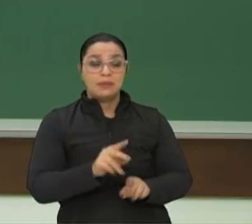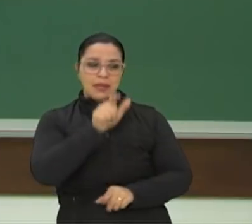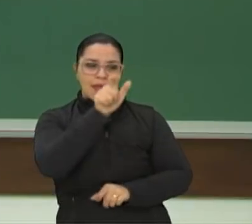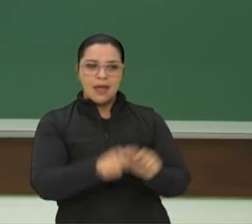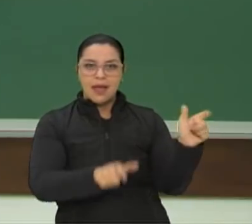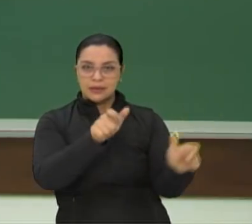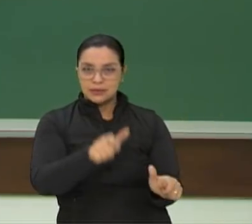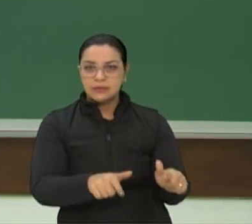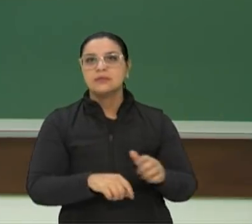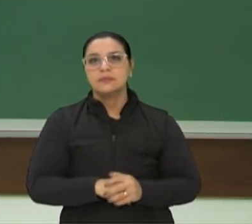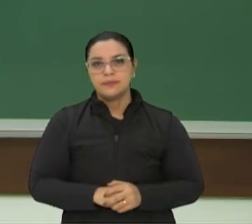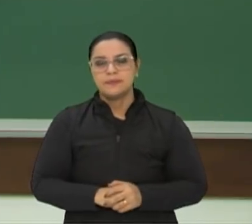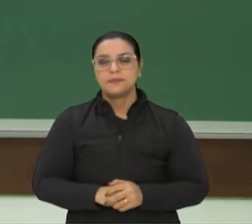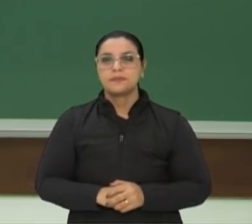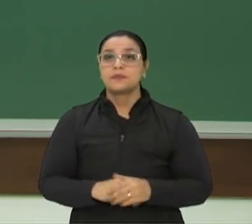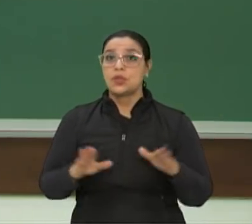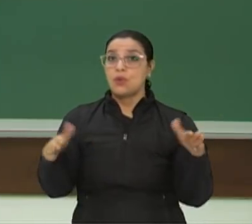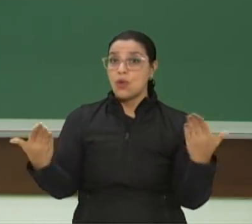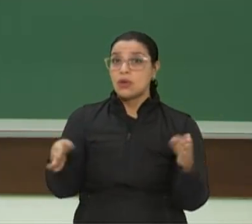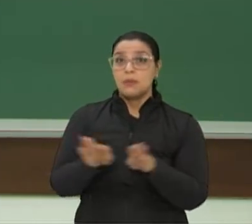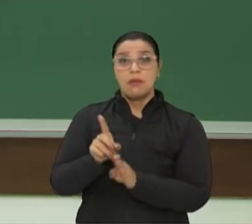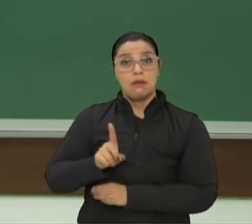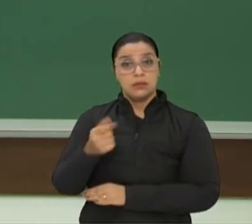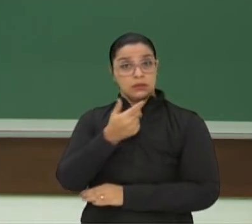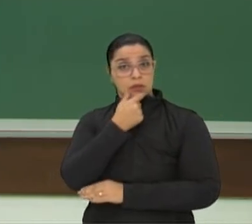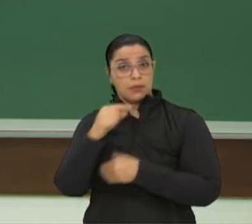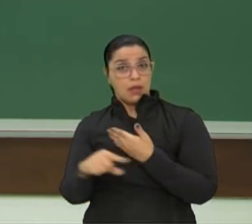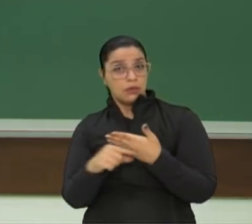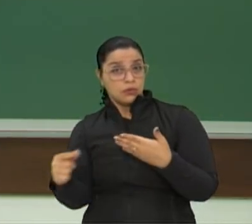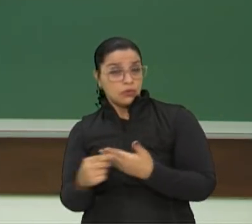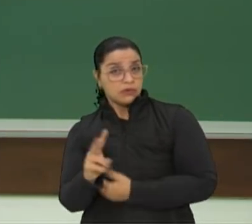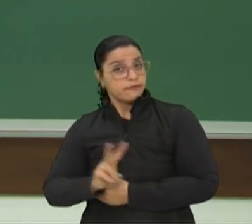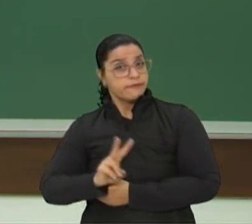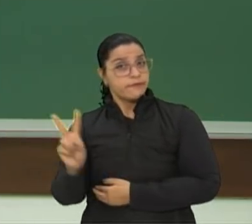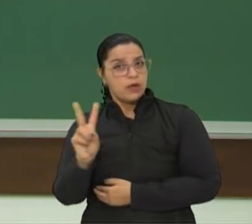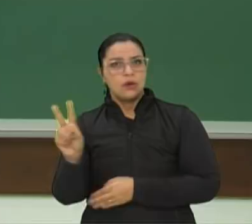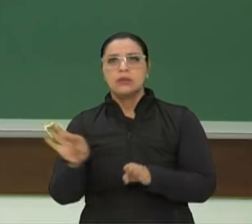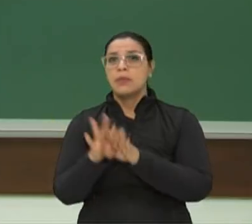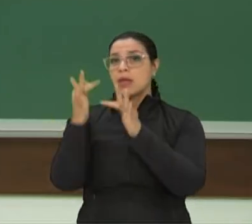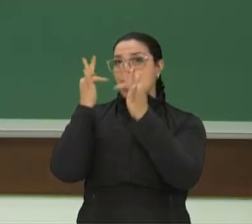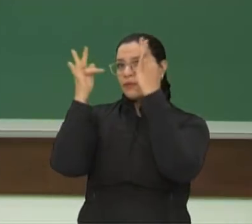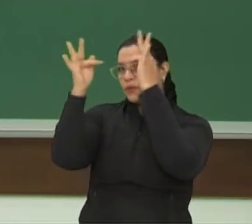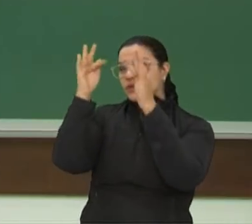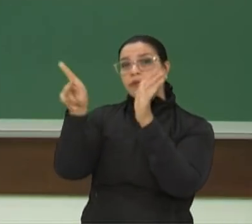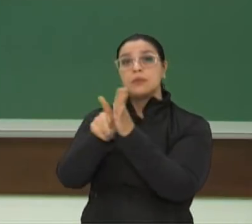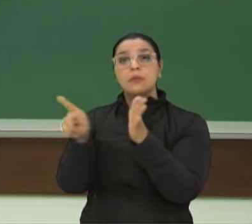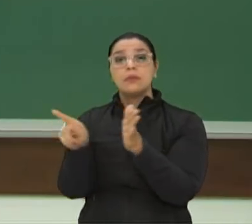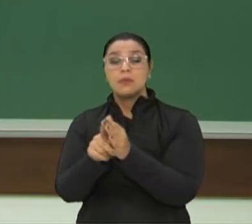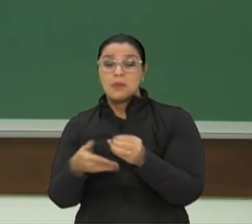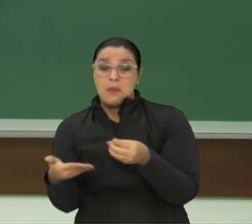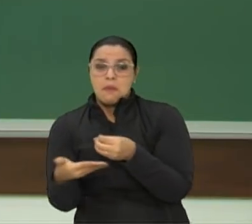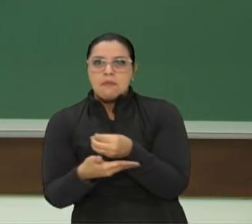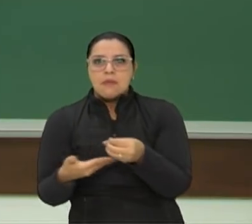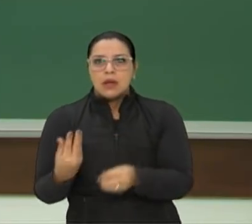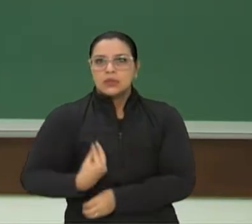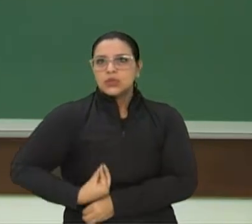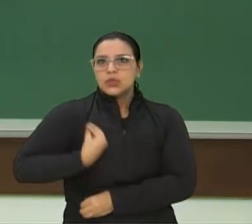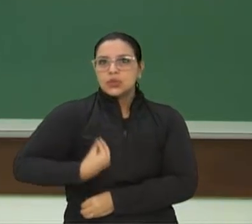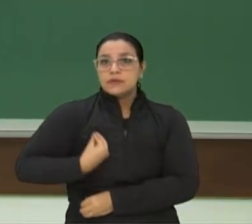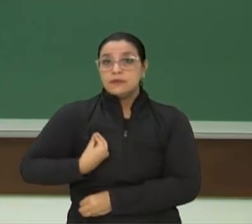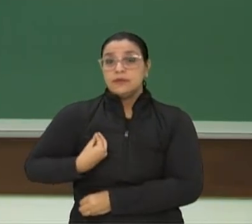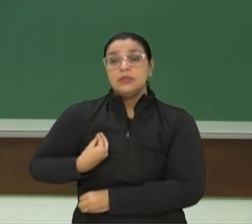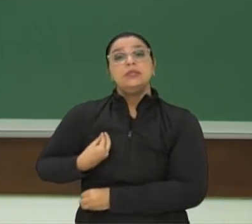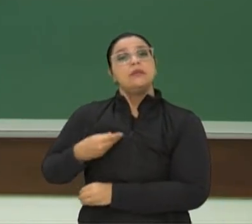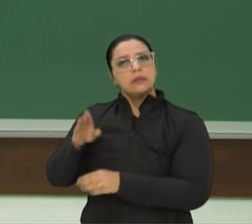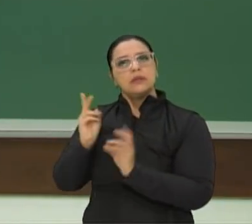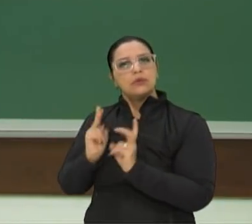dava para a figura do ser humano, tá? Então o Erasmo de Roterdã, ele vai valorizar muito a filosofia como um estilo de vida cristão.